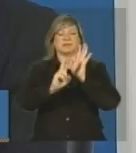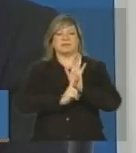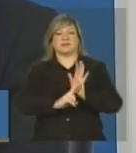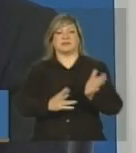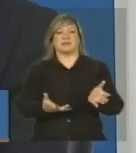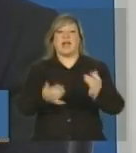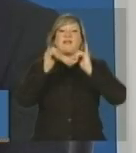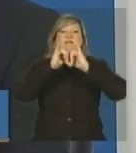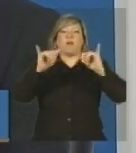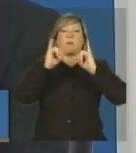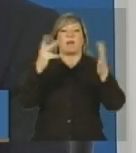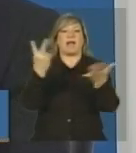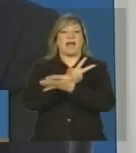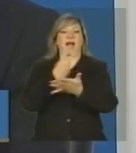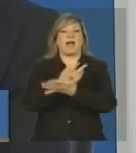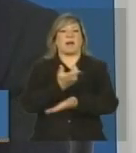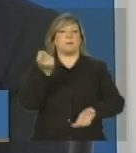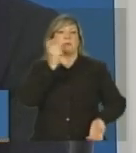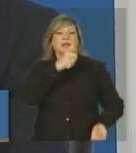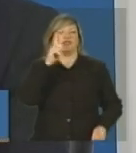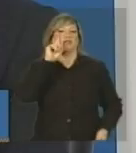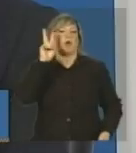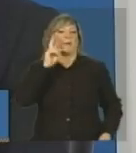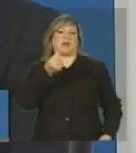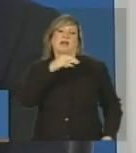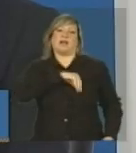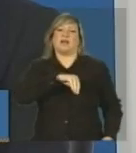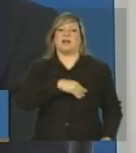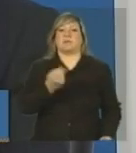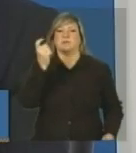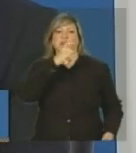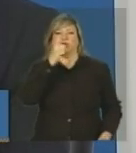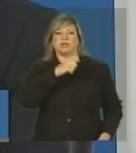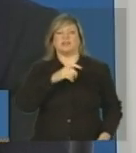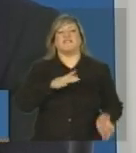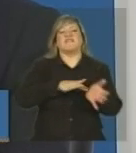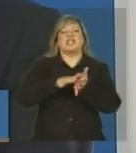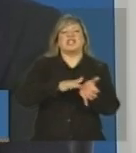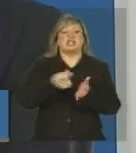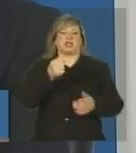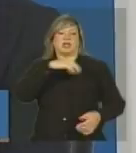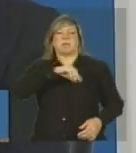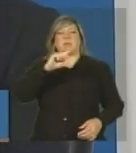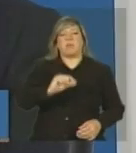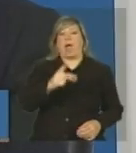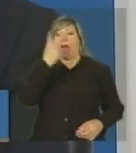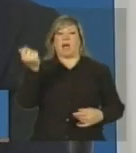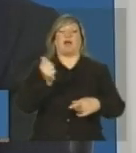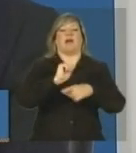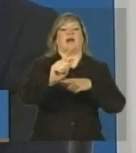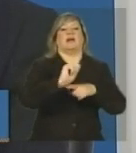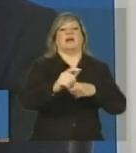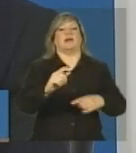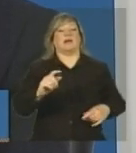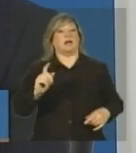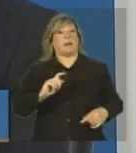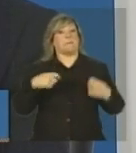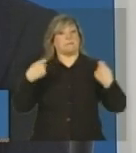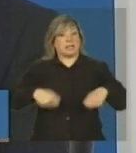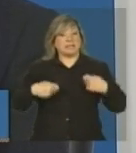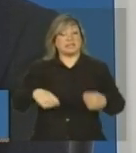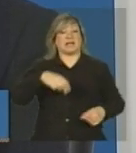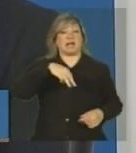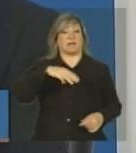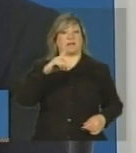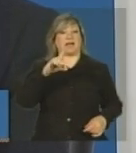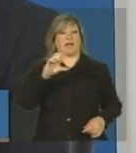dá uma informação errada sobre renda, é importante que o MDS tome conhecimento